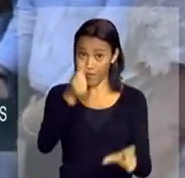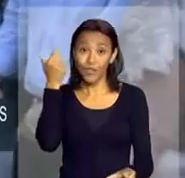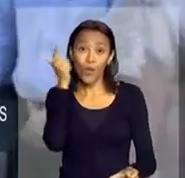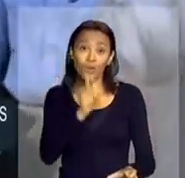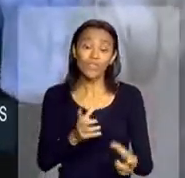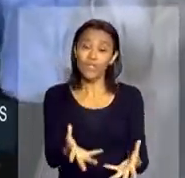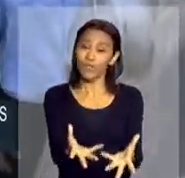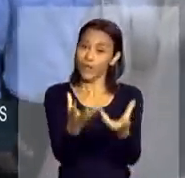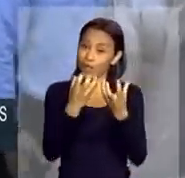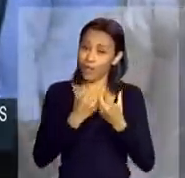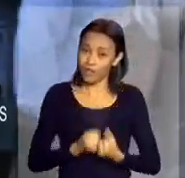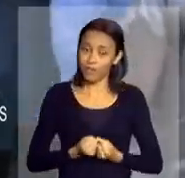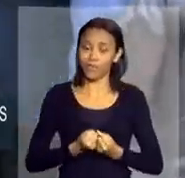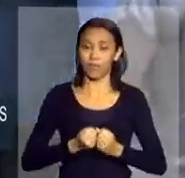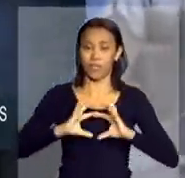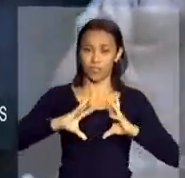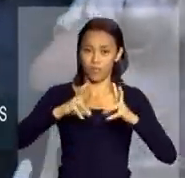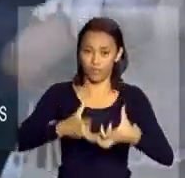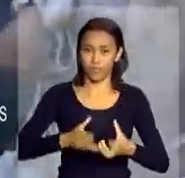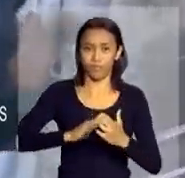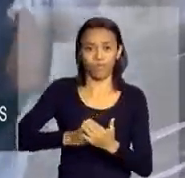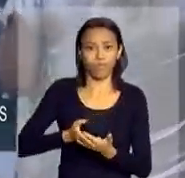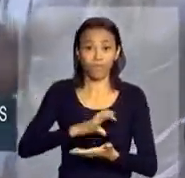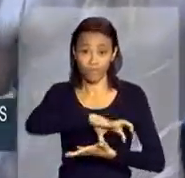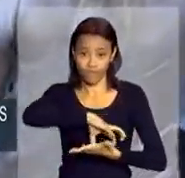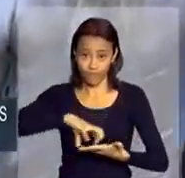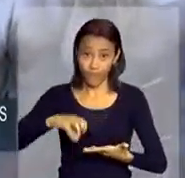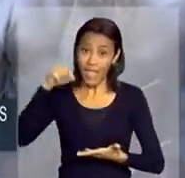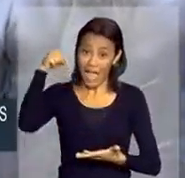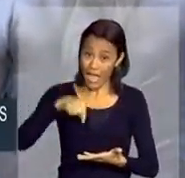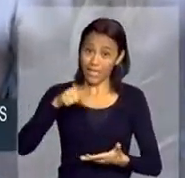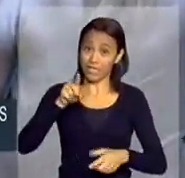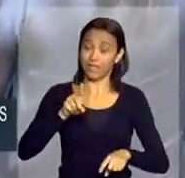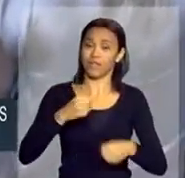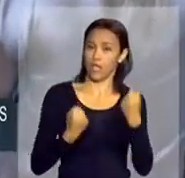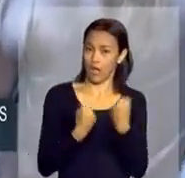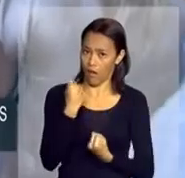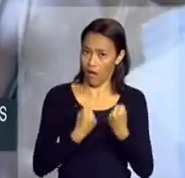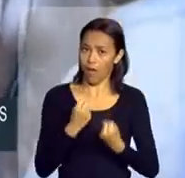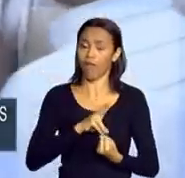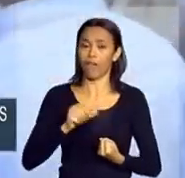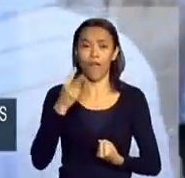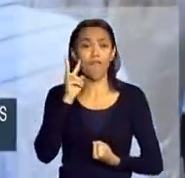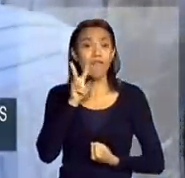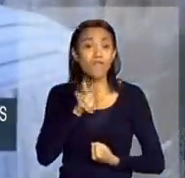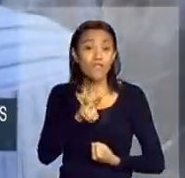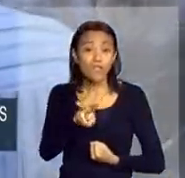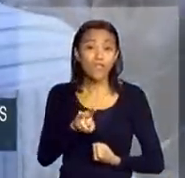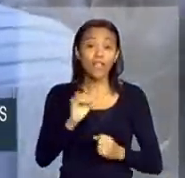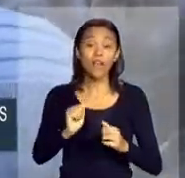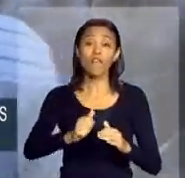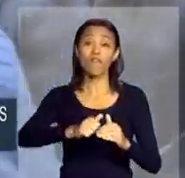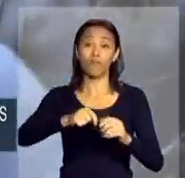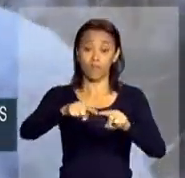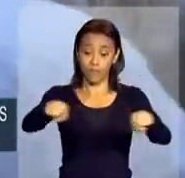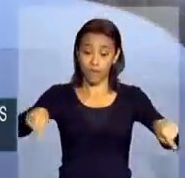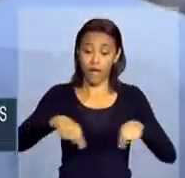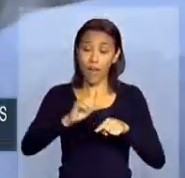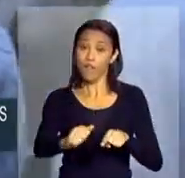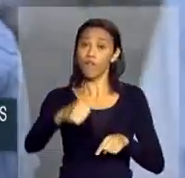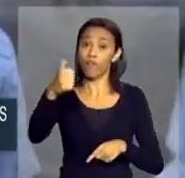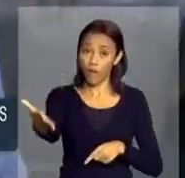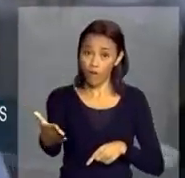com a entrega dessas retroescavadeiras. As retrosescavadeiras, esses equipamentos estão estacionados na área externa do